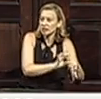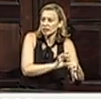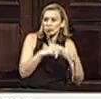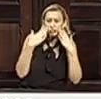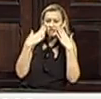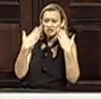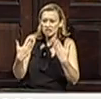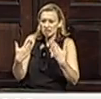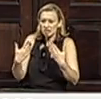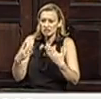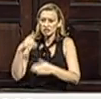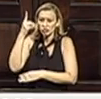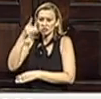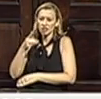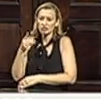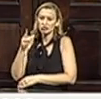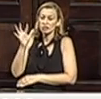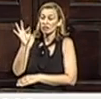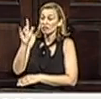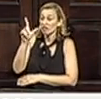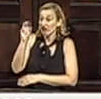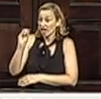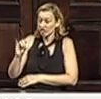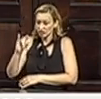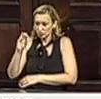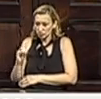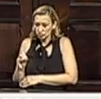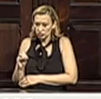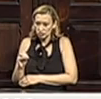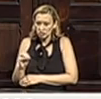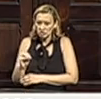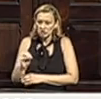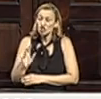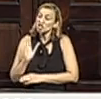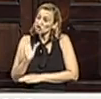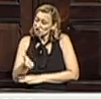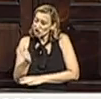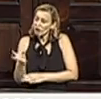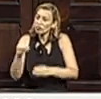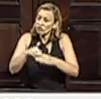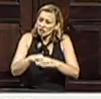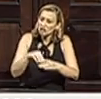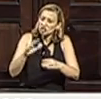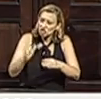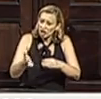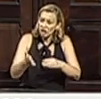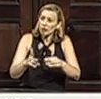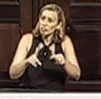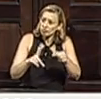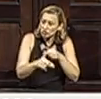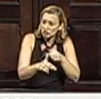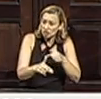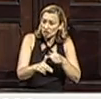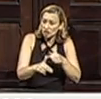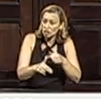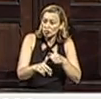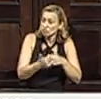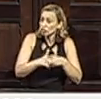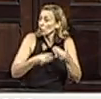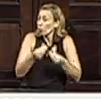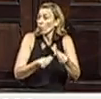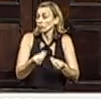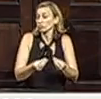pelo deputado Flávio Serafini. Na parte já votada, a emenda está prejudicada, pô. Senão não tem jeito.